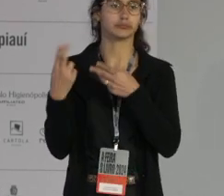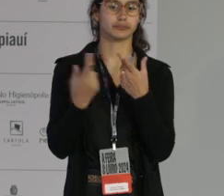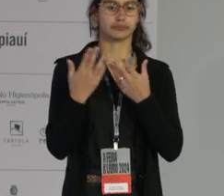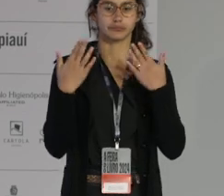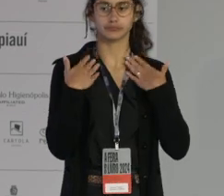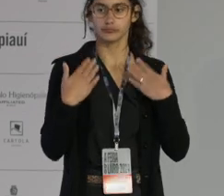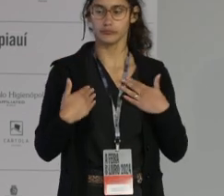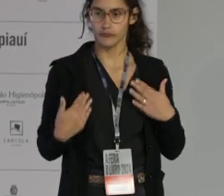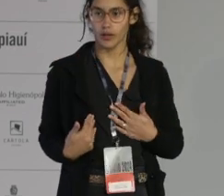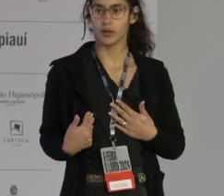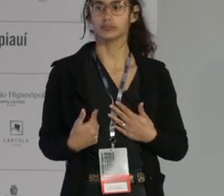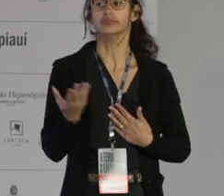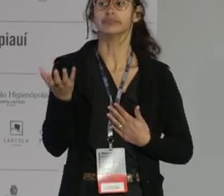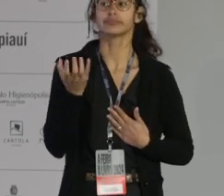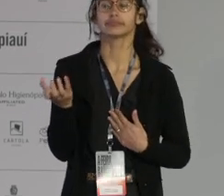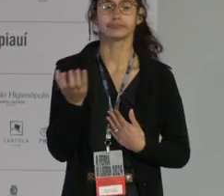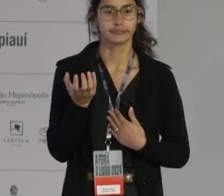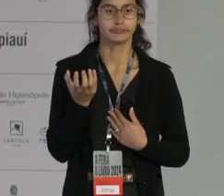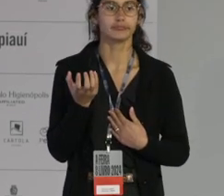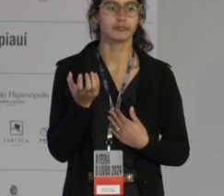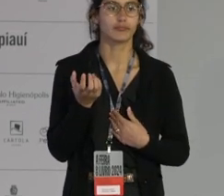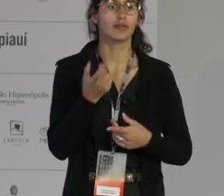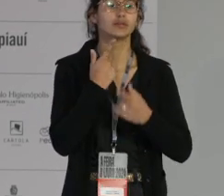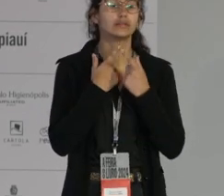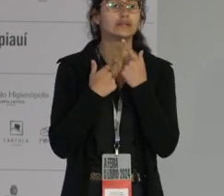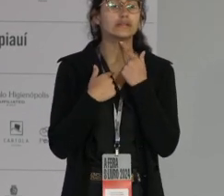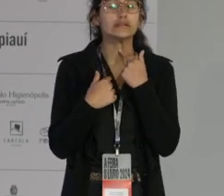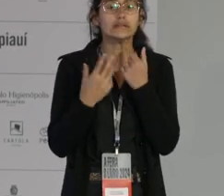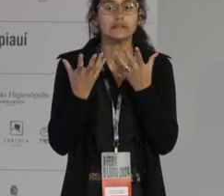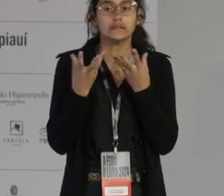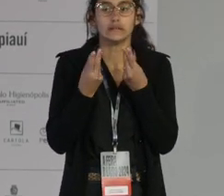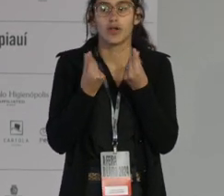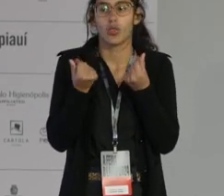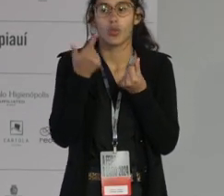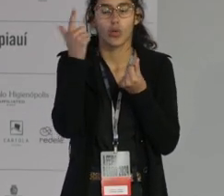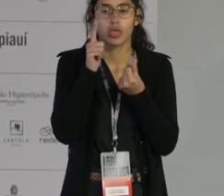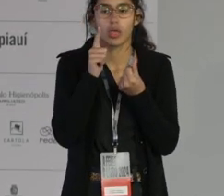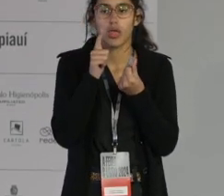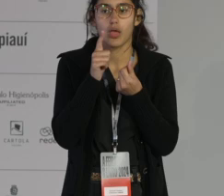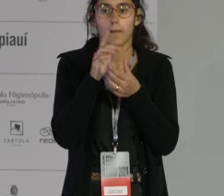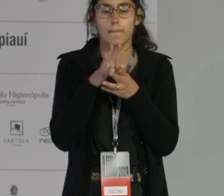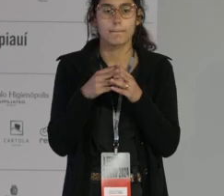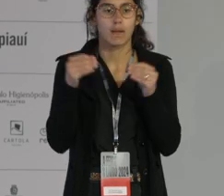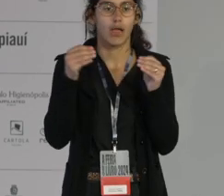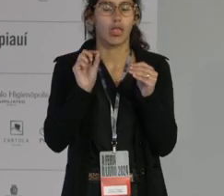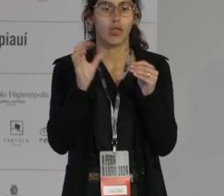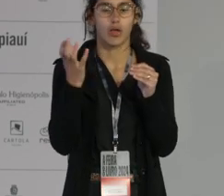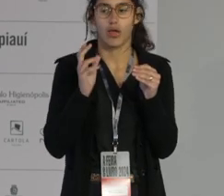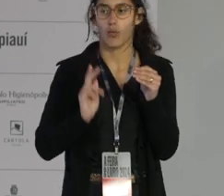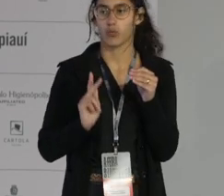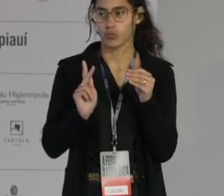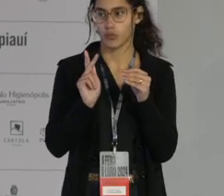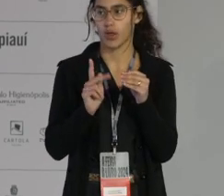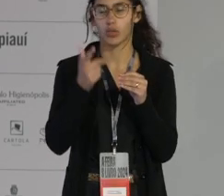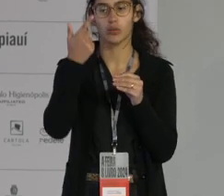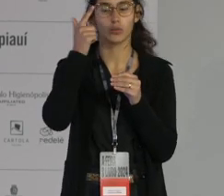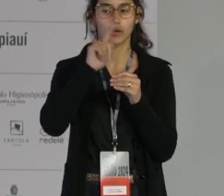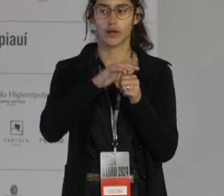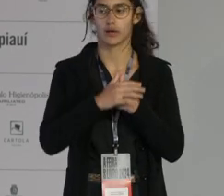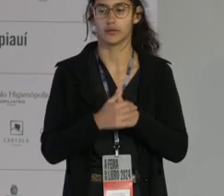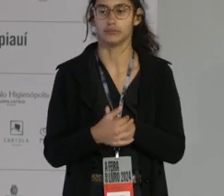corpo desejante, assim, um desejo palpitante que não consegue se extinguir, ele só quer se extinguir e não consegue,